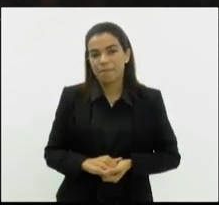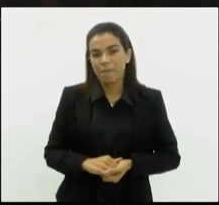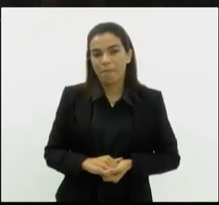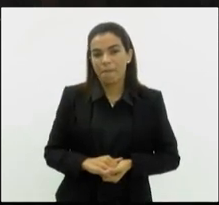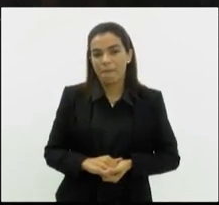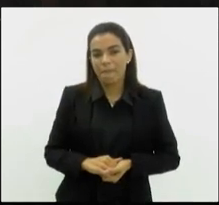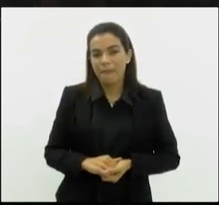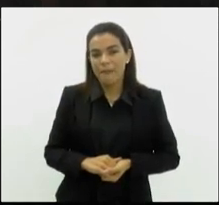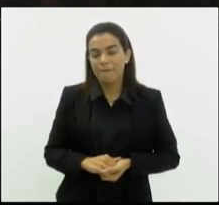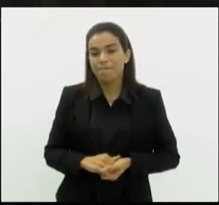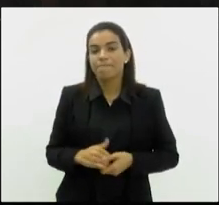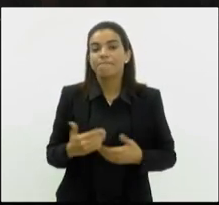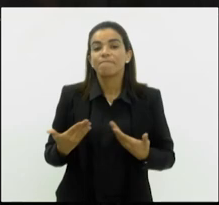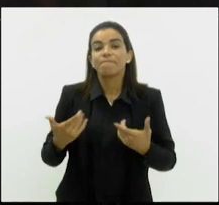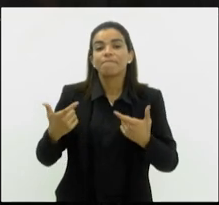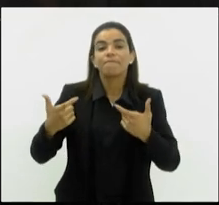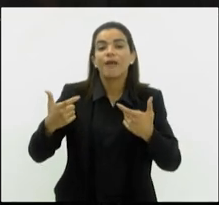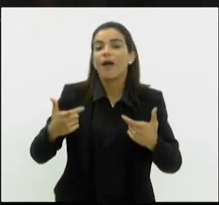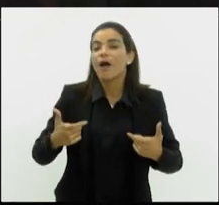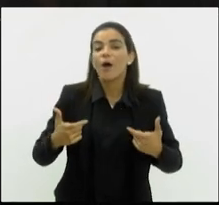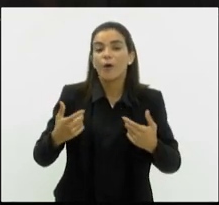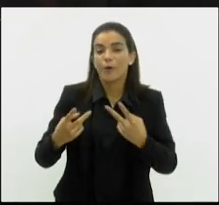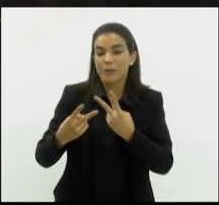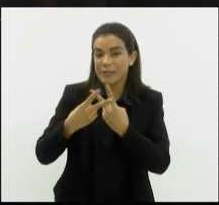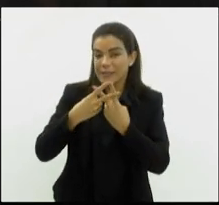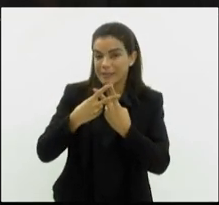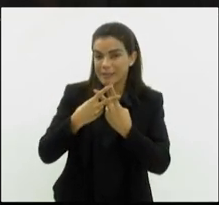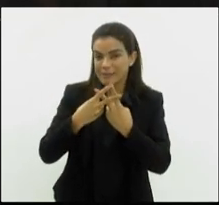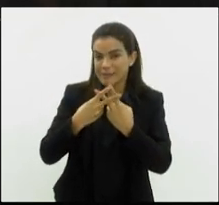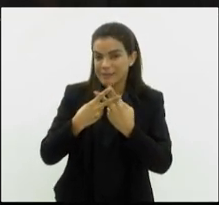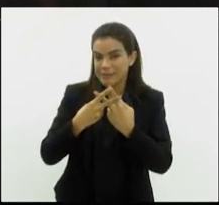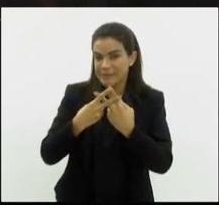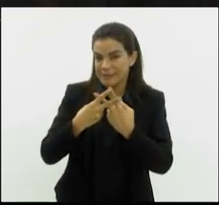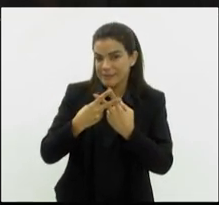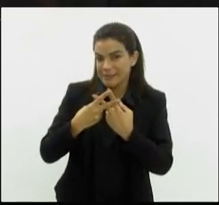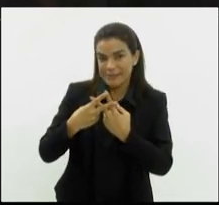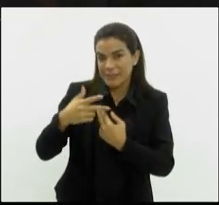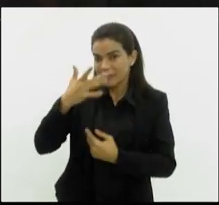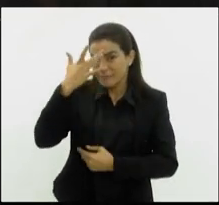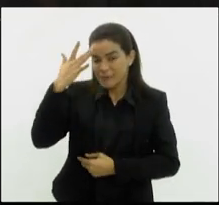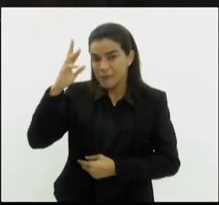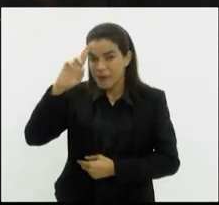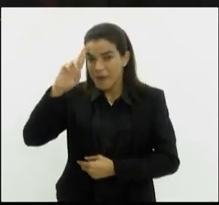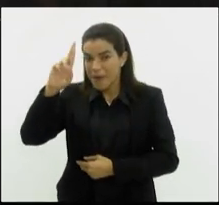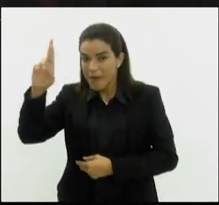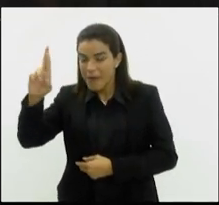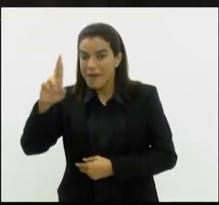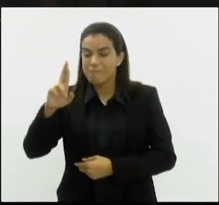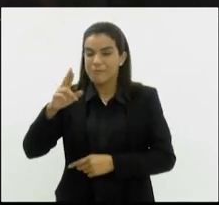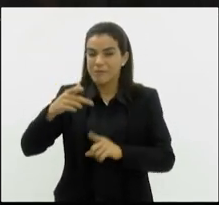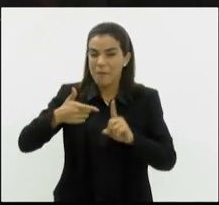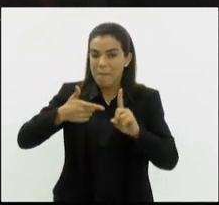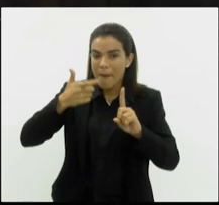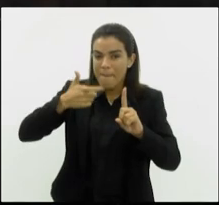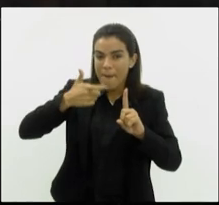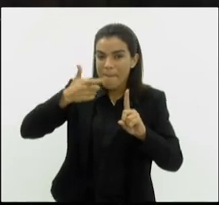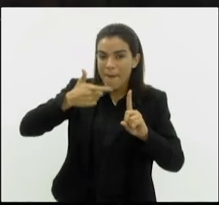E cadê a prisão dos mandantes, dos autores, etc.,